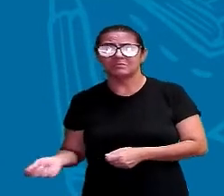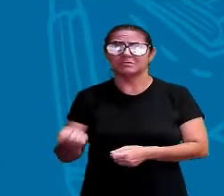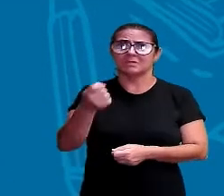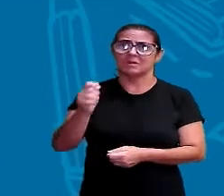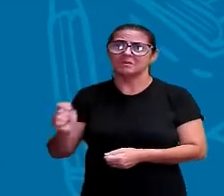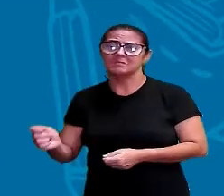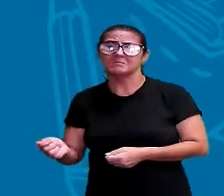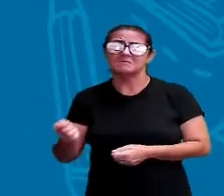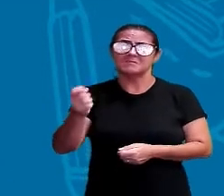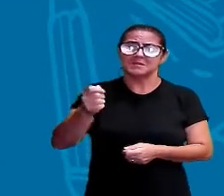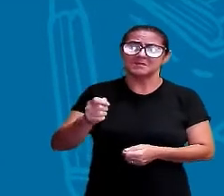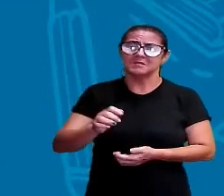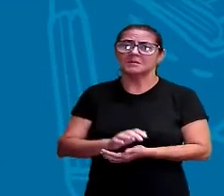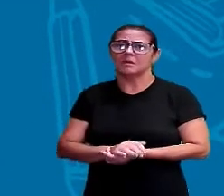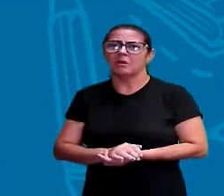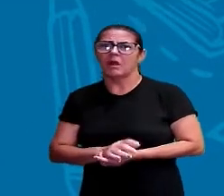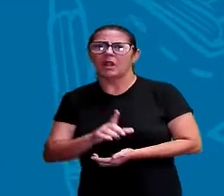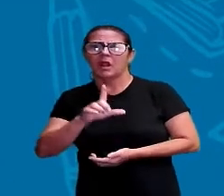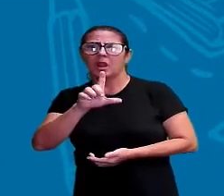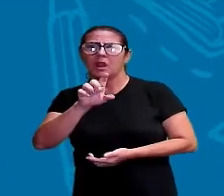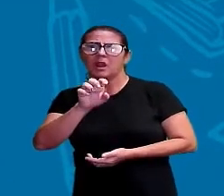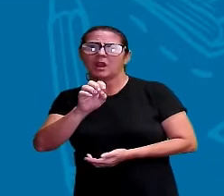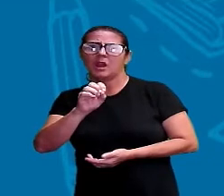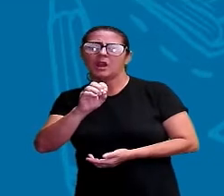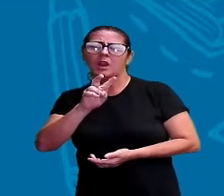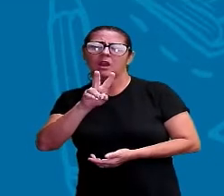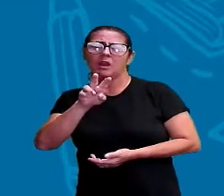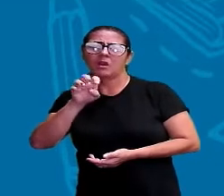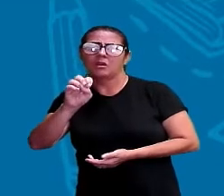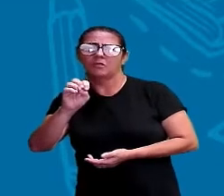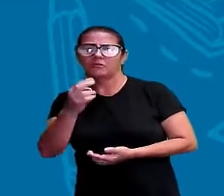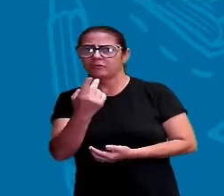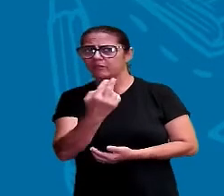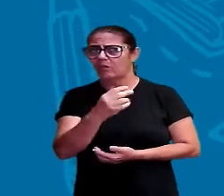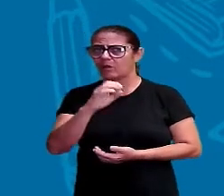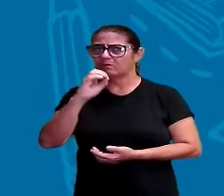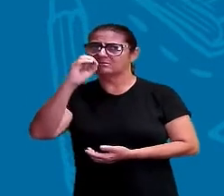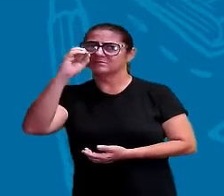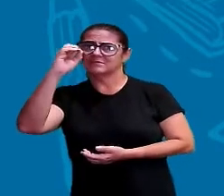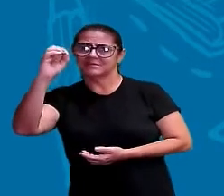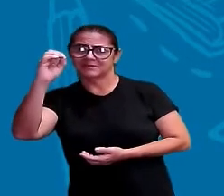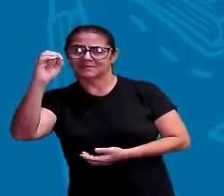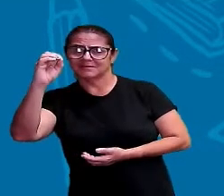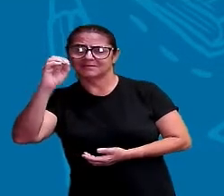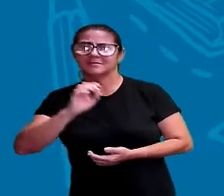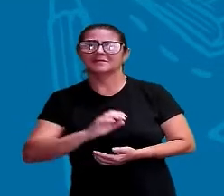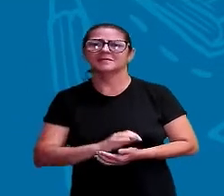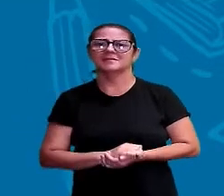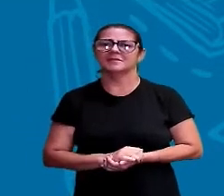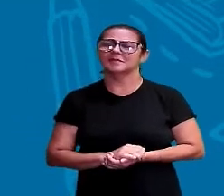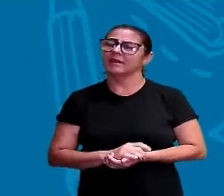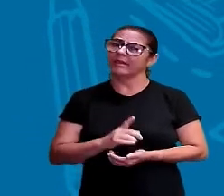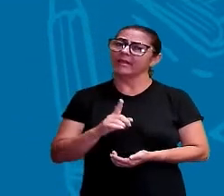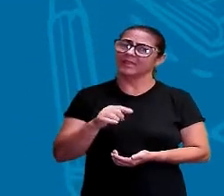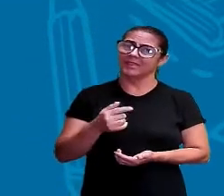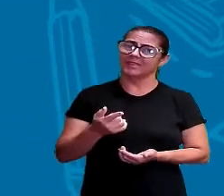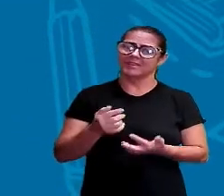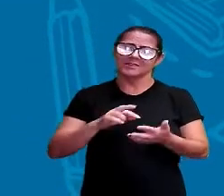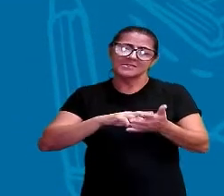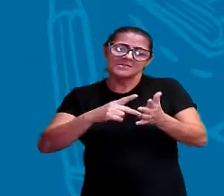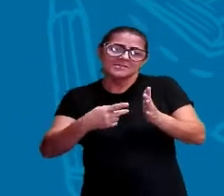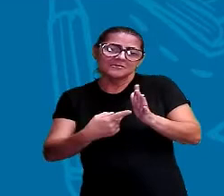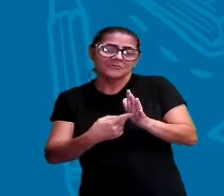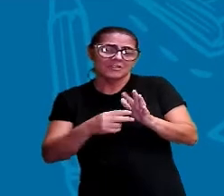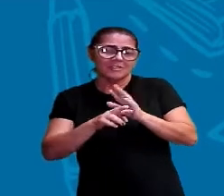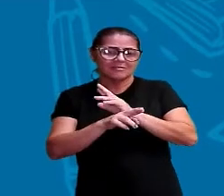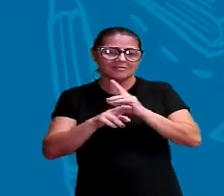do placar, love pode ser como número 0. Love vai ser empregado como 0. É isso mesmo. E aí você vai